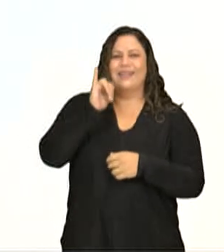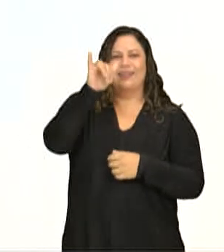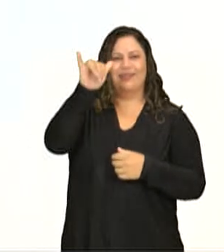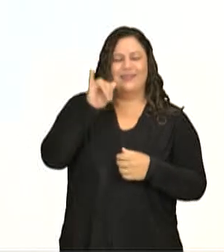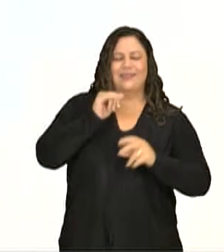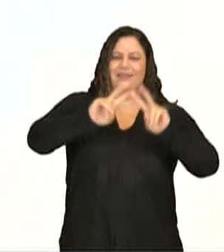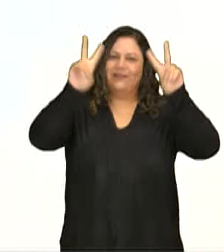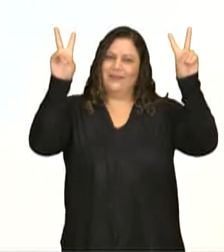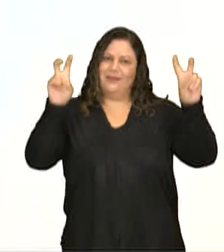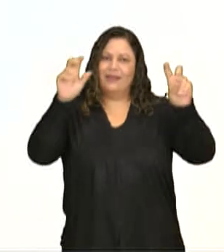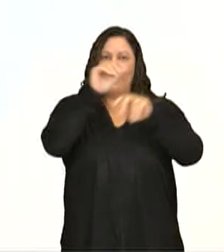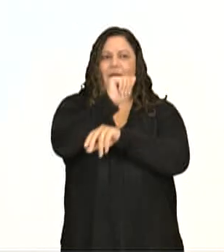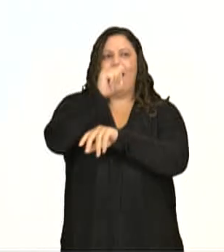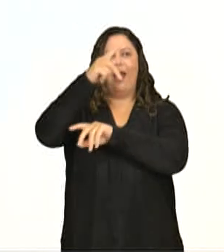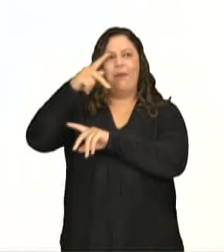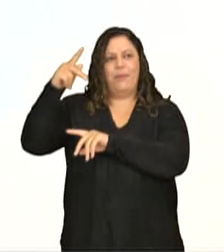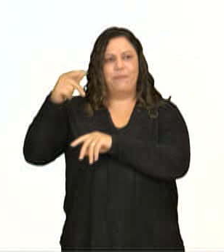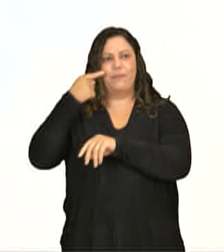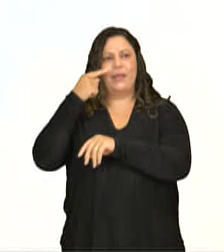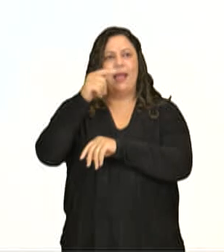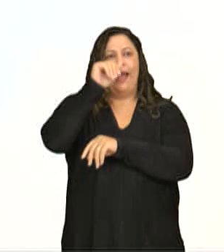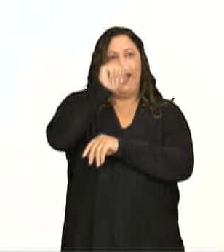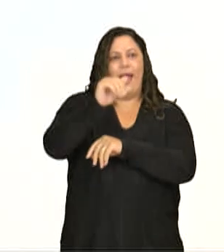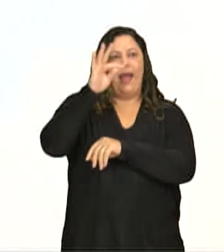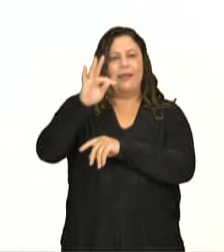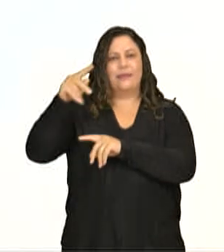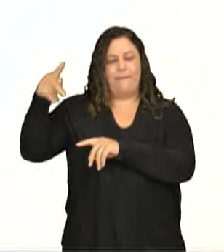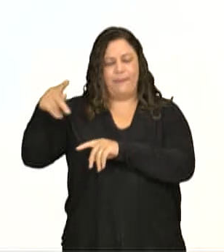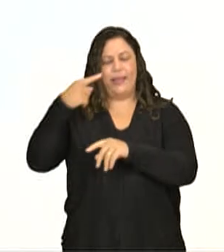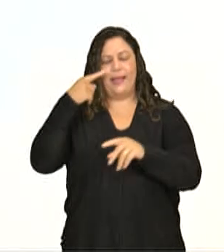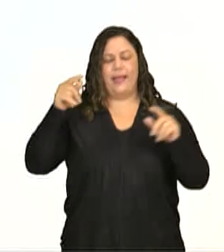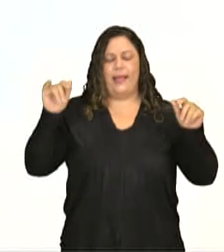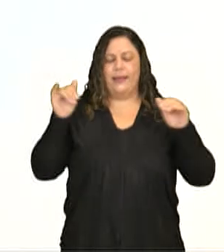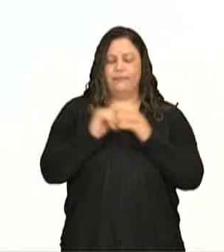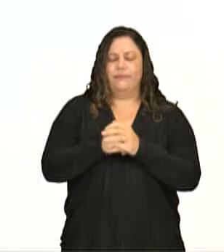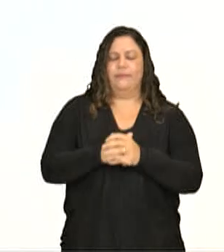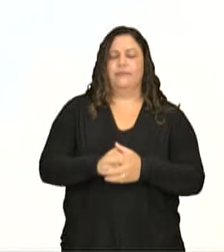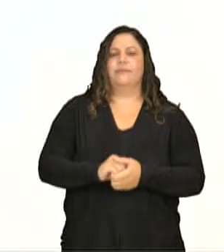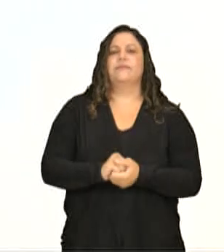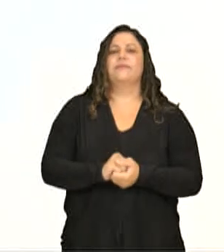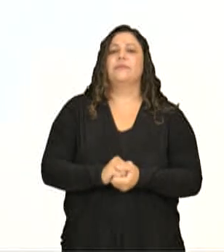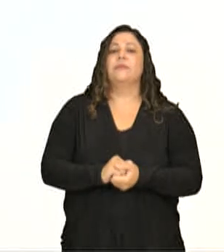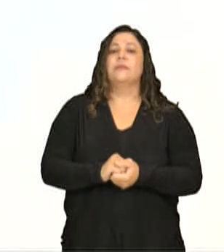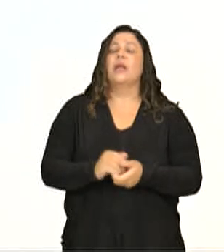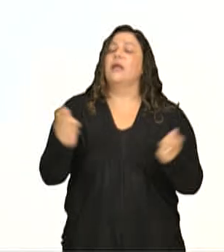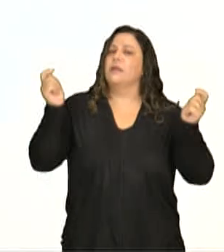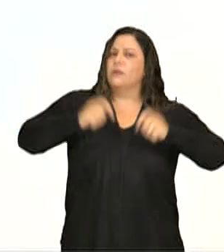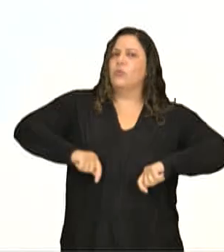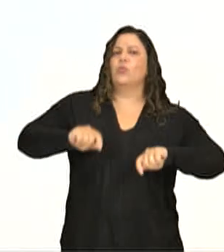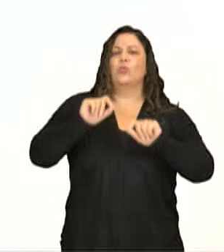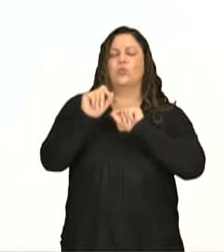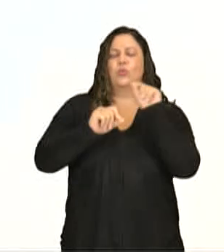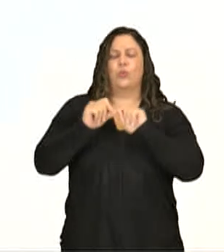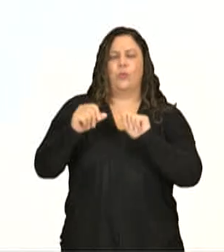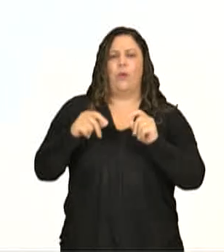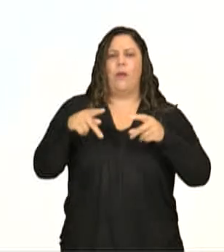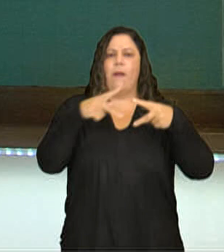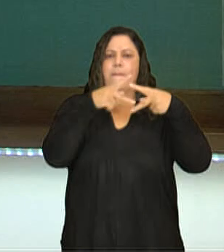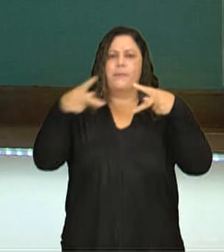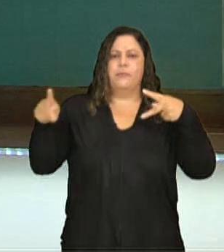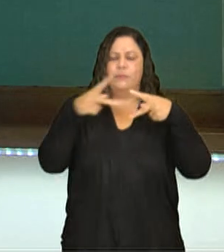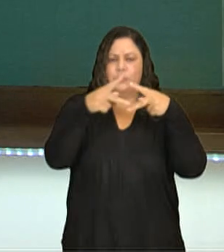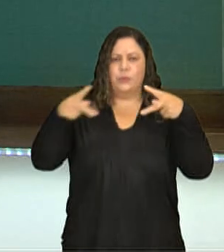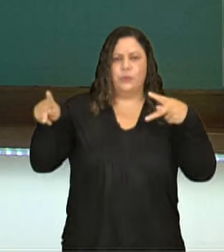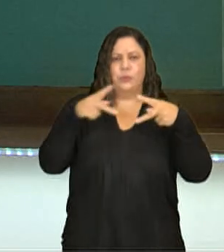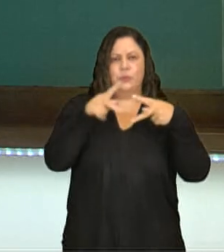entre aspas, é o ATP, adenosina trifosfato. Muito bem. Ocorre com a ajuda de proteínas carreadoras que são